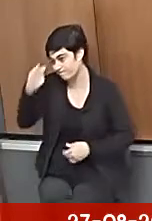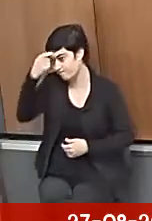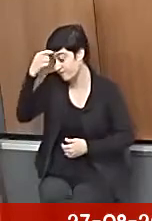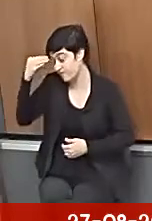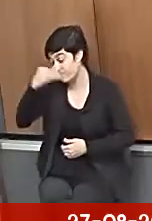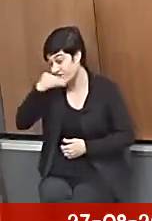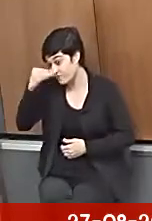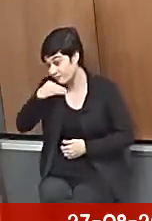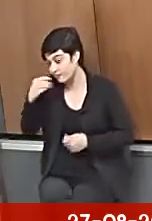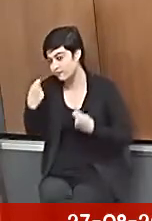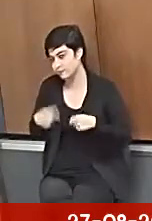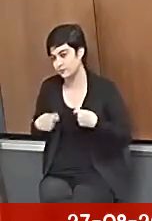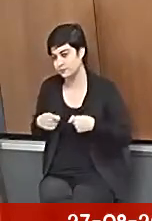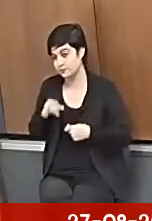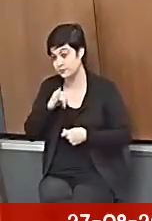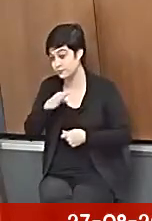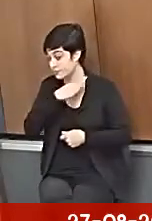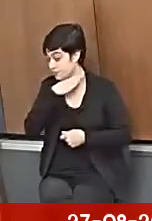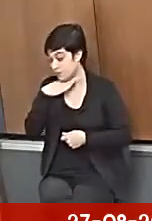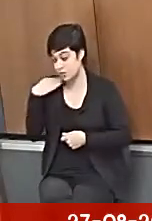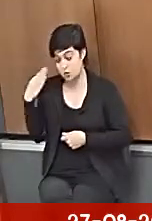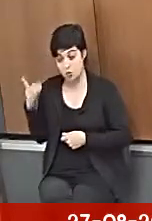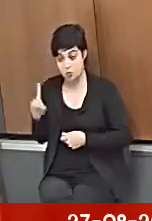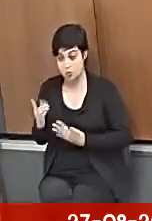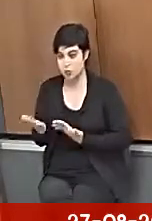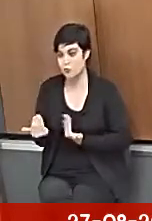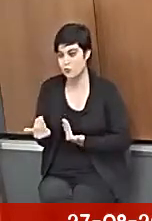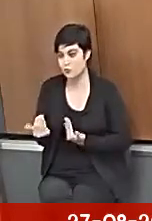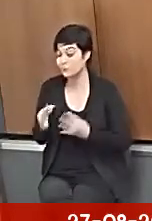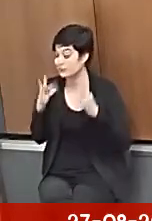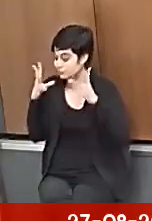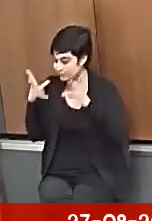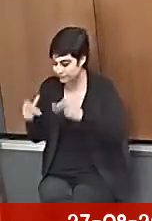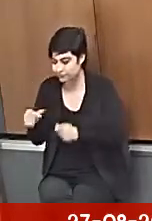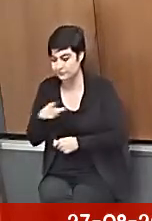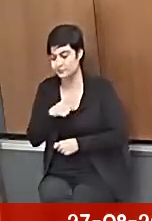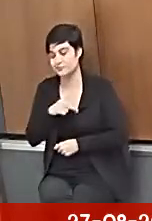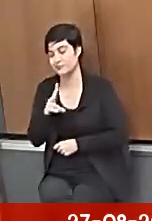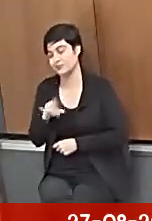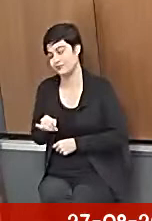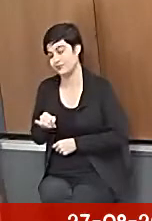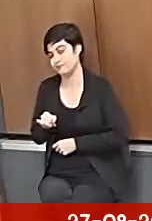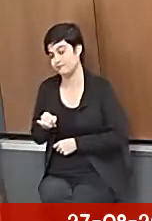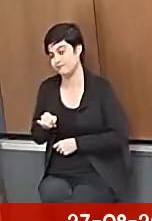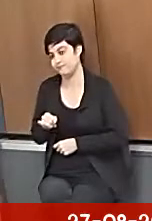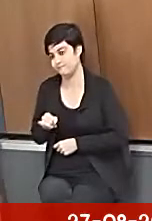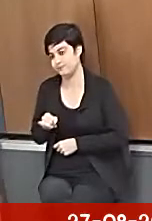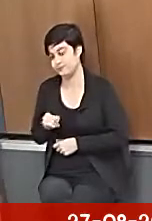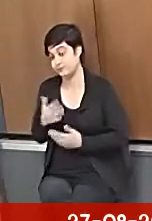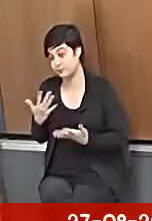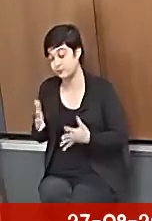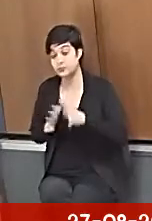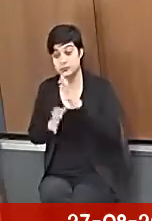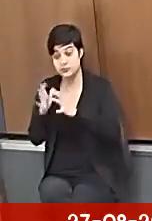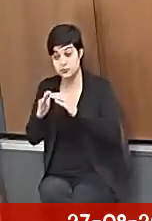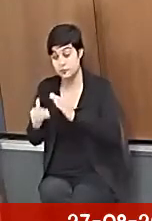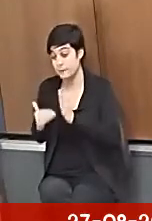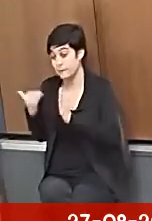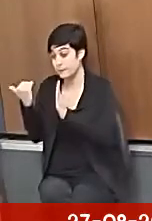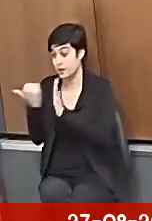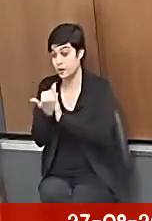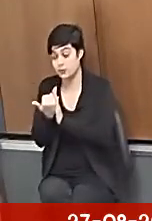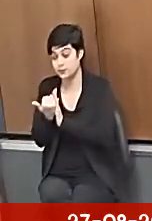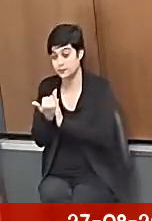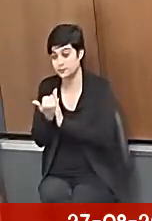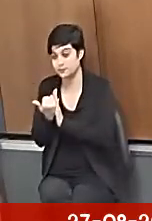todos os que não morrerem antecipar ao chegar lá então essa brilha é maior os